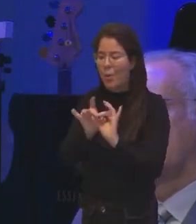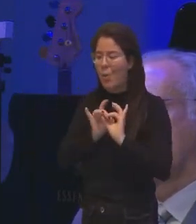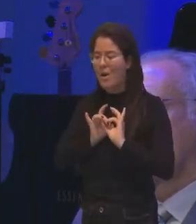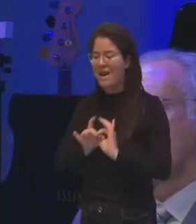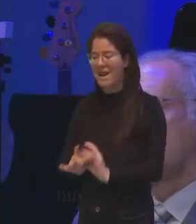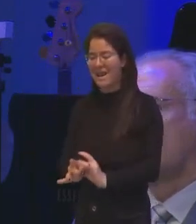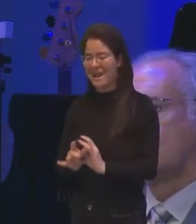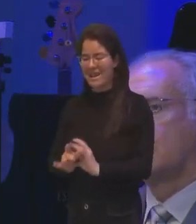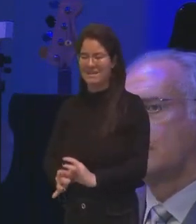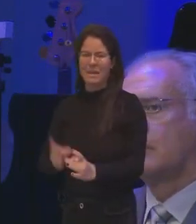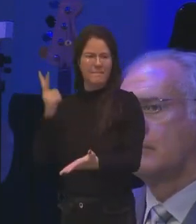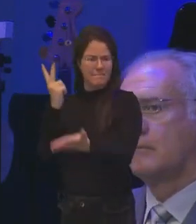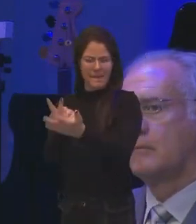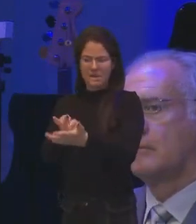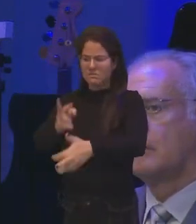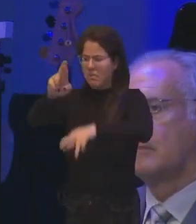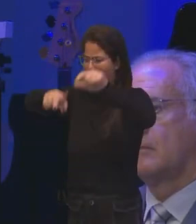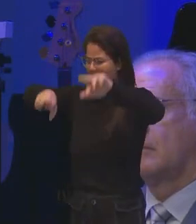Apesar da diversidade.